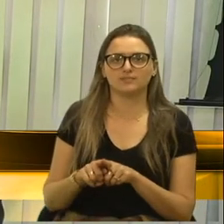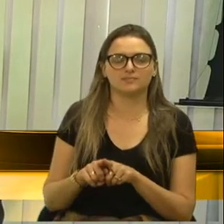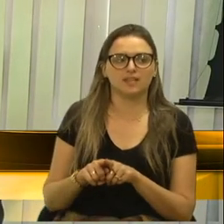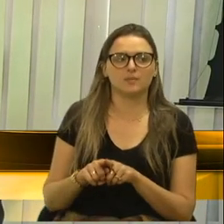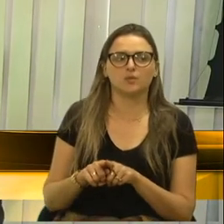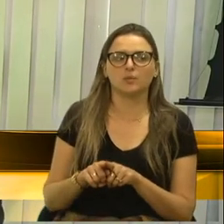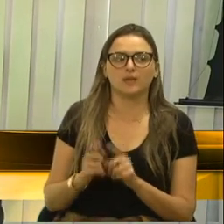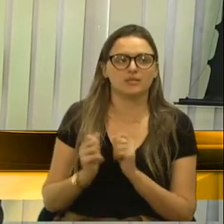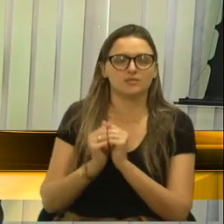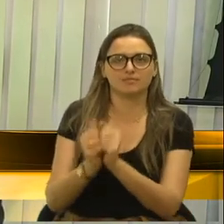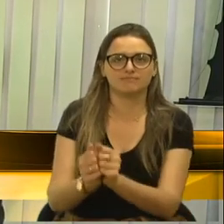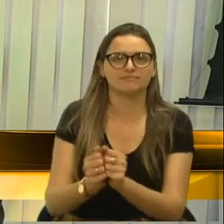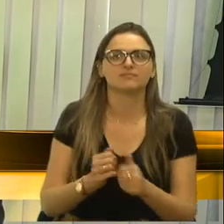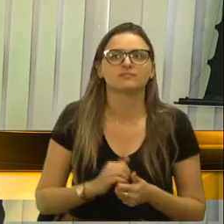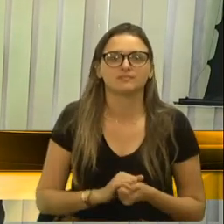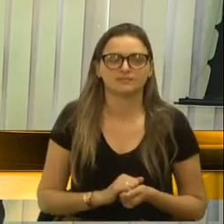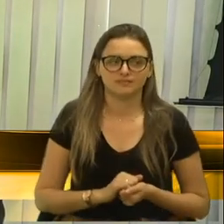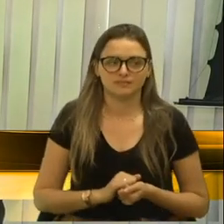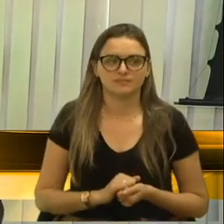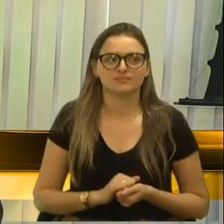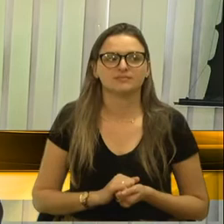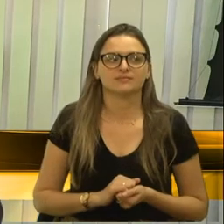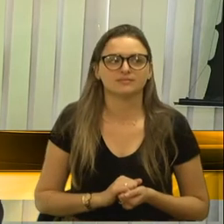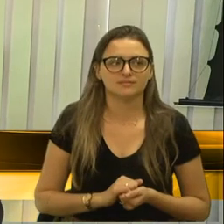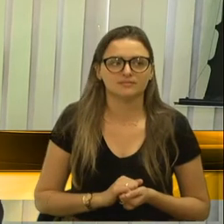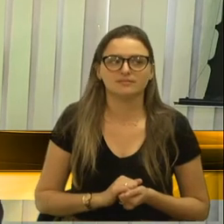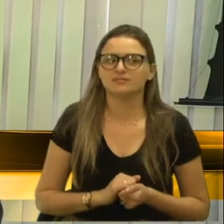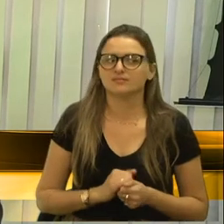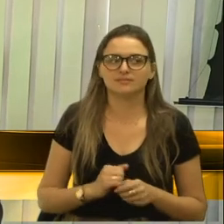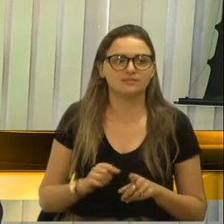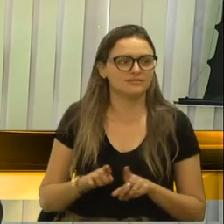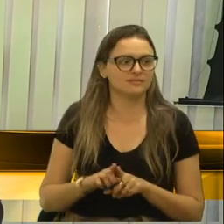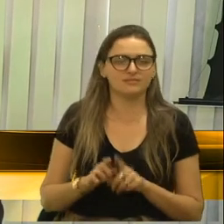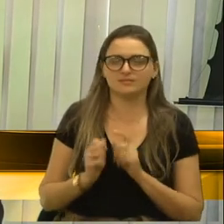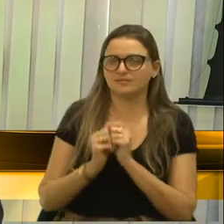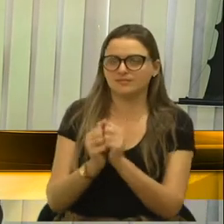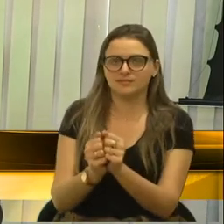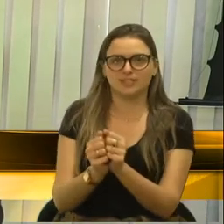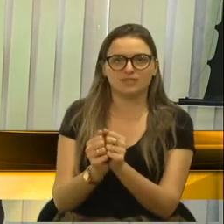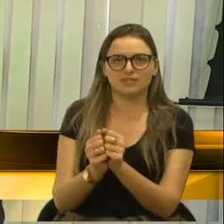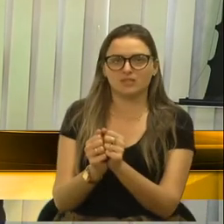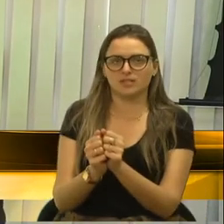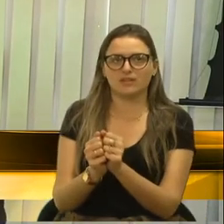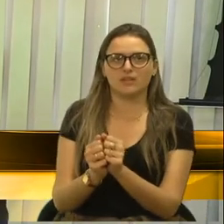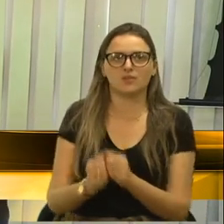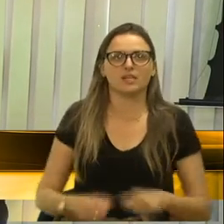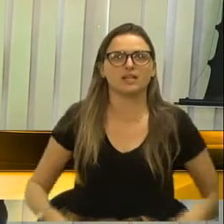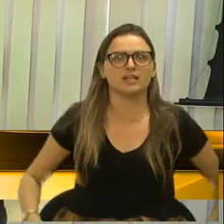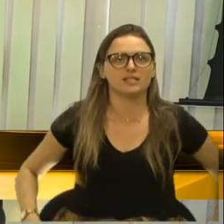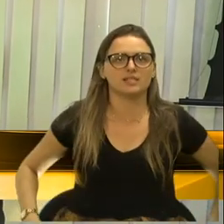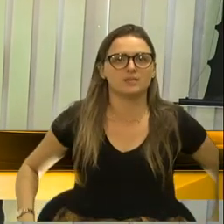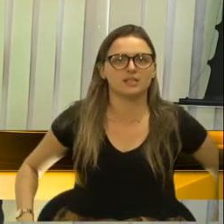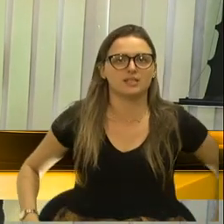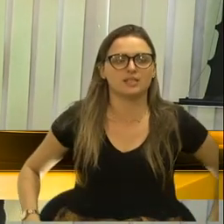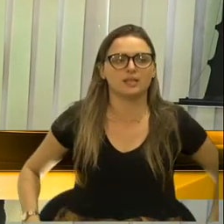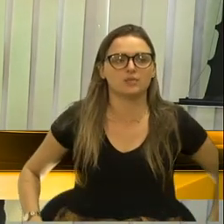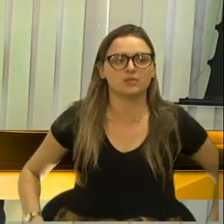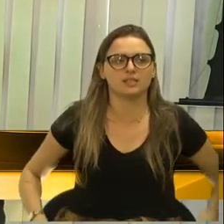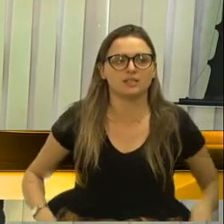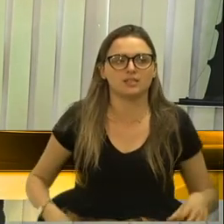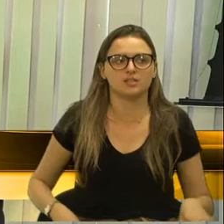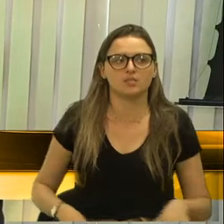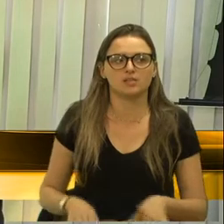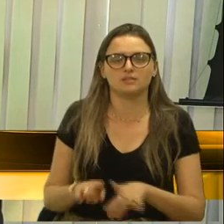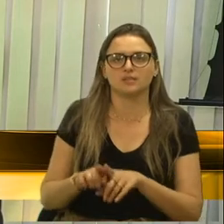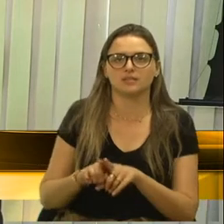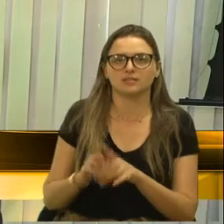a suspensão durante a vigência da pandemia ou por um outro tempo que a autarquia